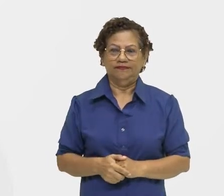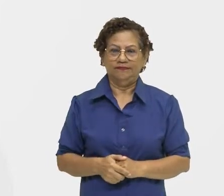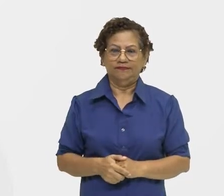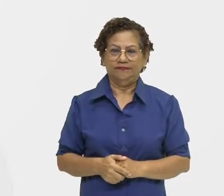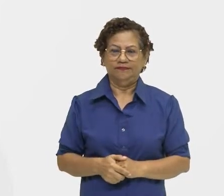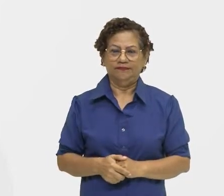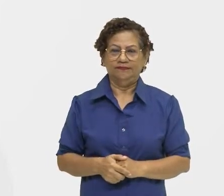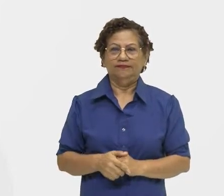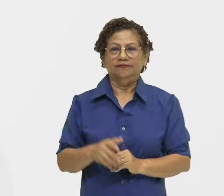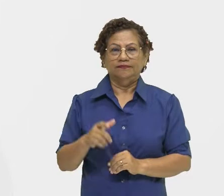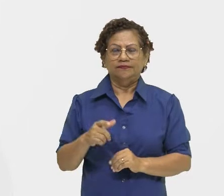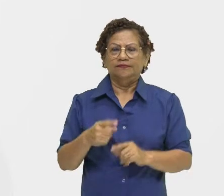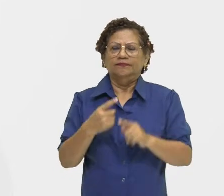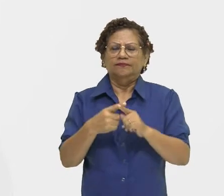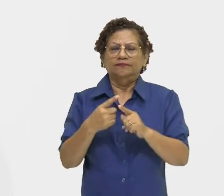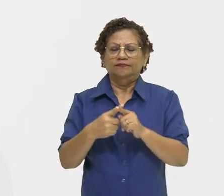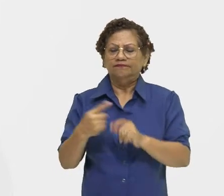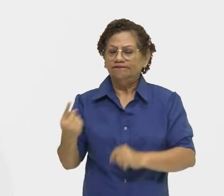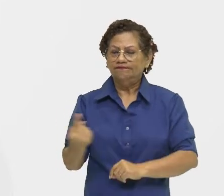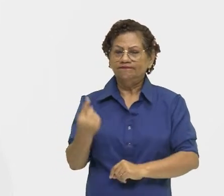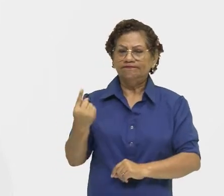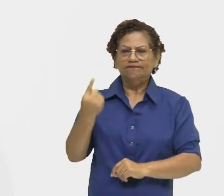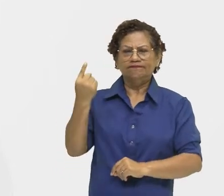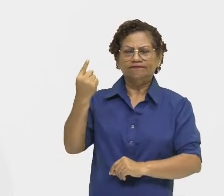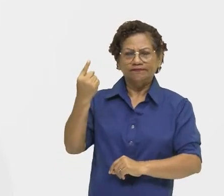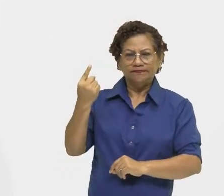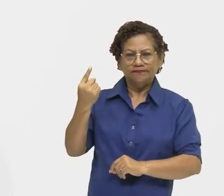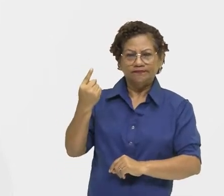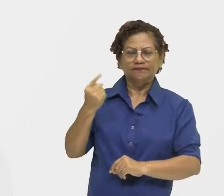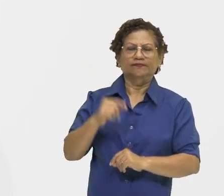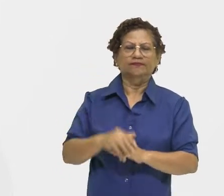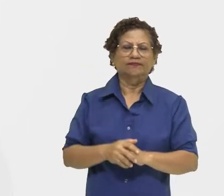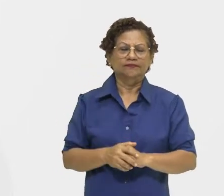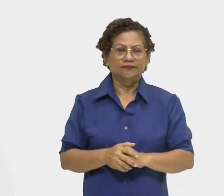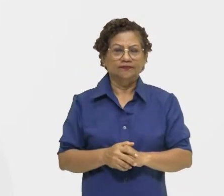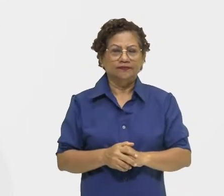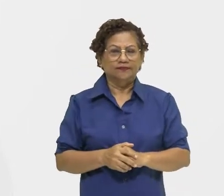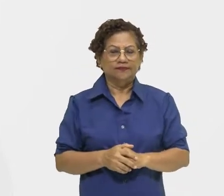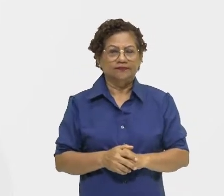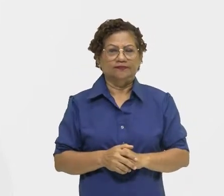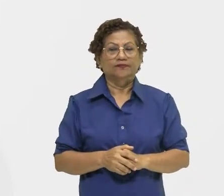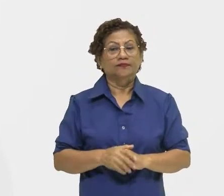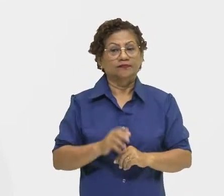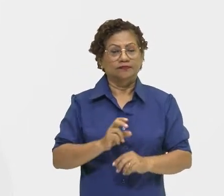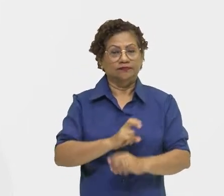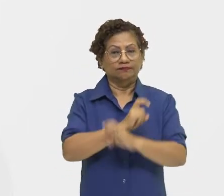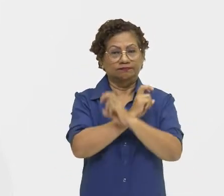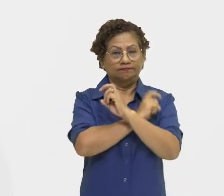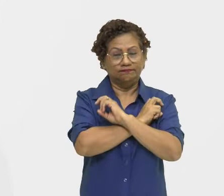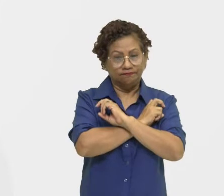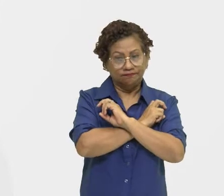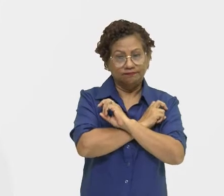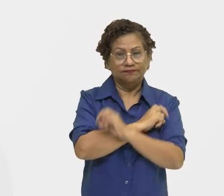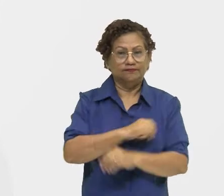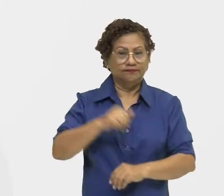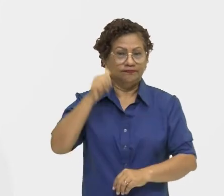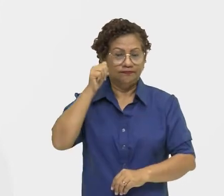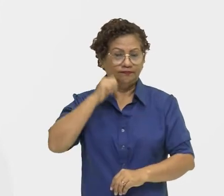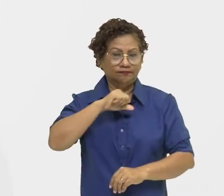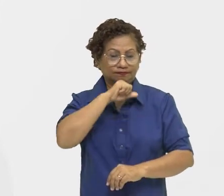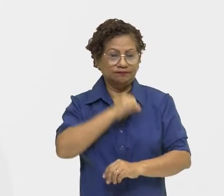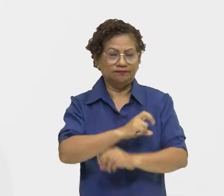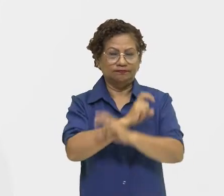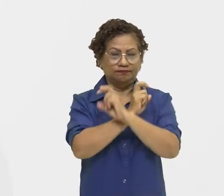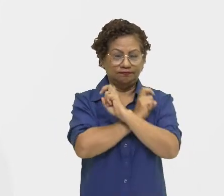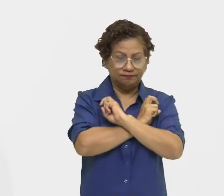a grandeza, assim, dava-se a seguinte sequência decrescente. O faraó, a mulher do faraó, o sacerdote, os soldados e o